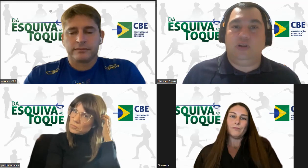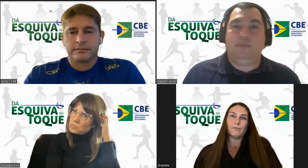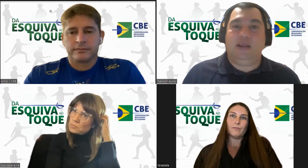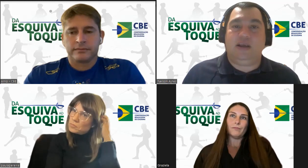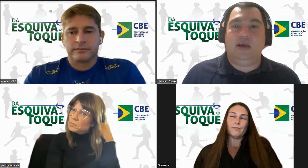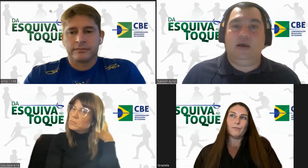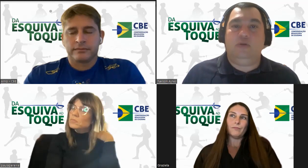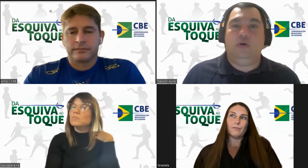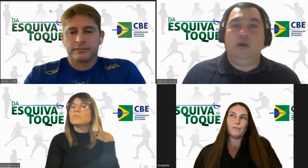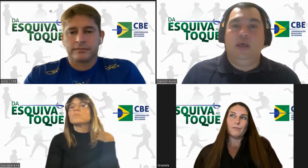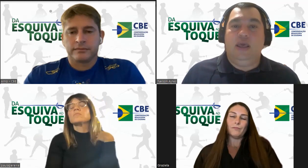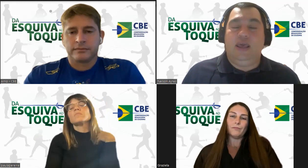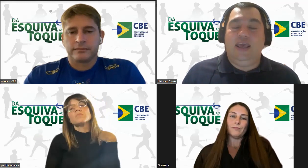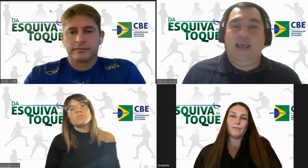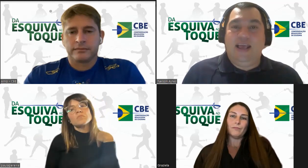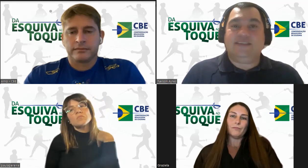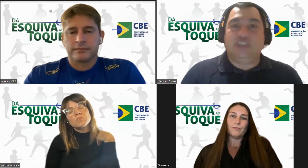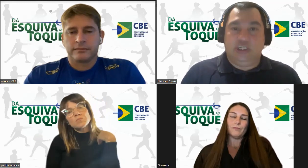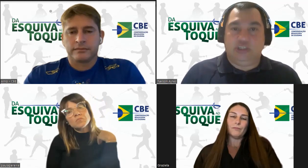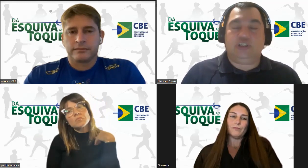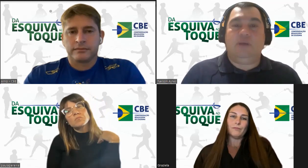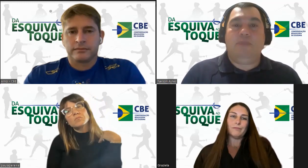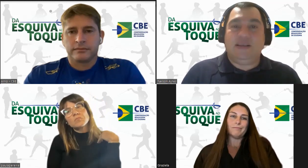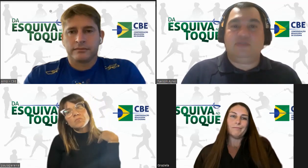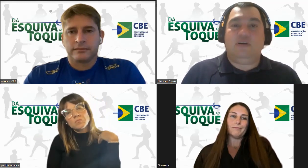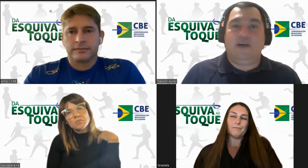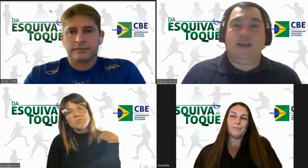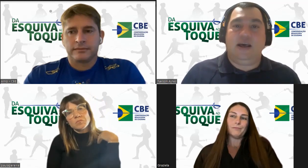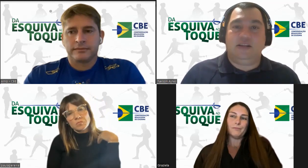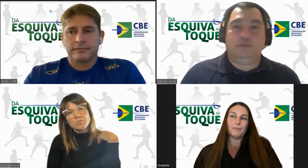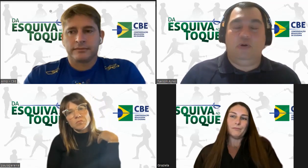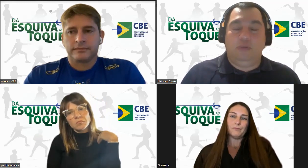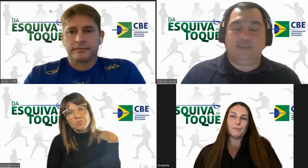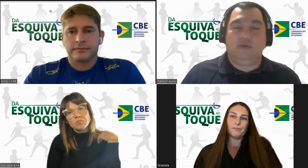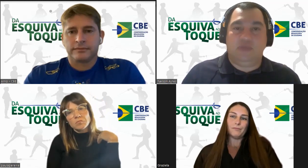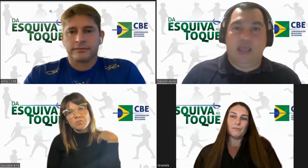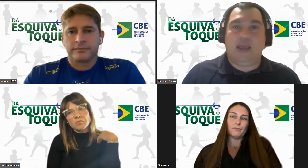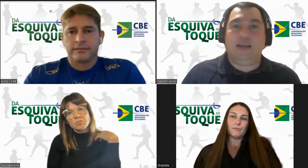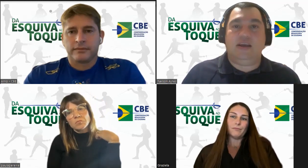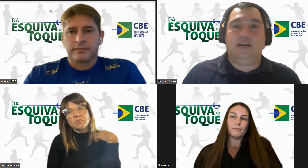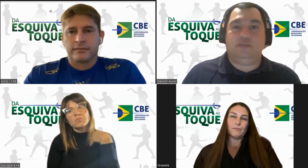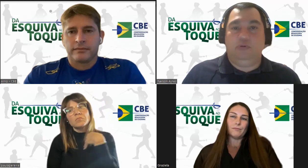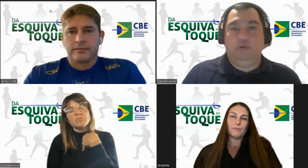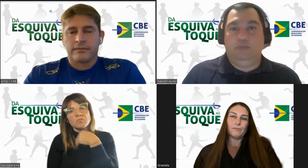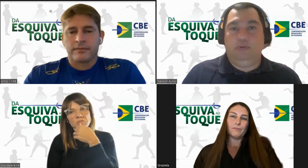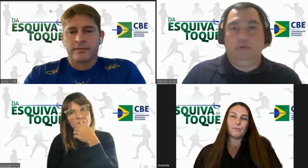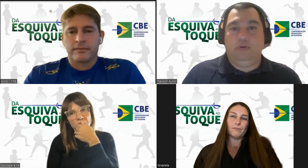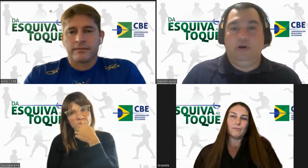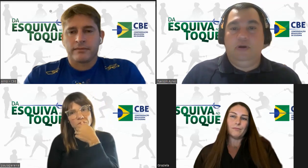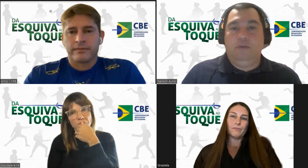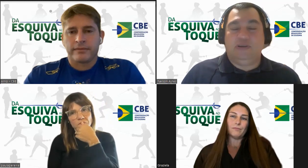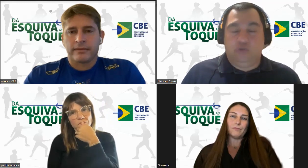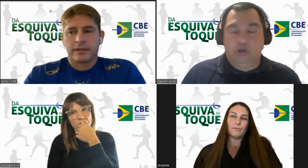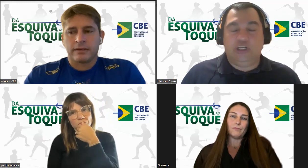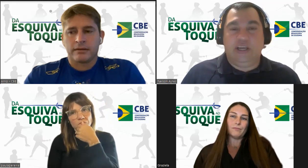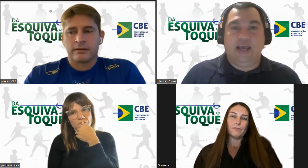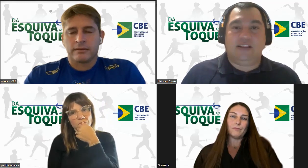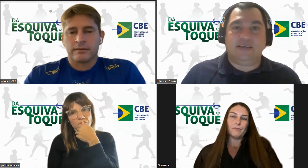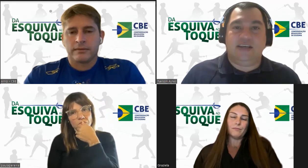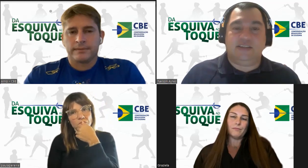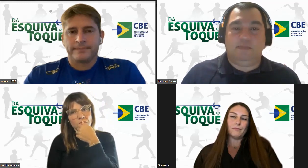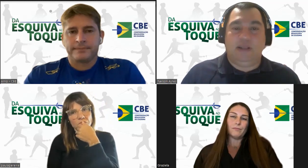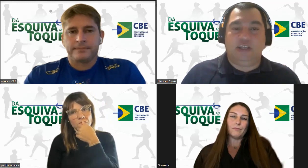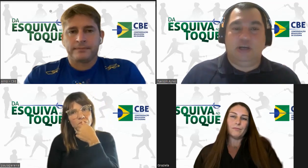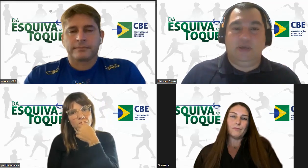disputar um sul-americano essas questões também são avaliadas por comissão técnicas por pessoas